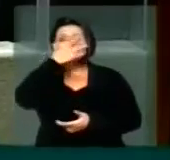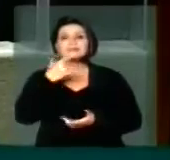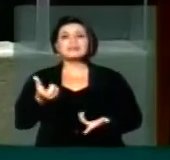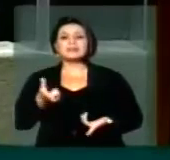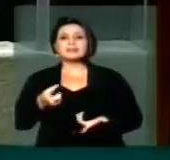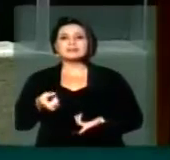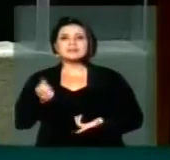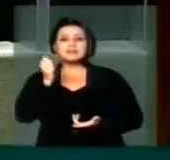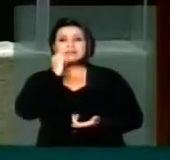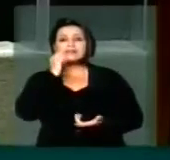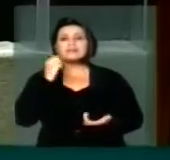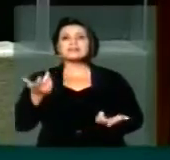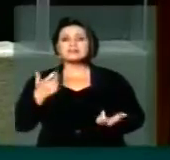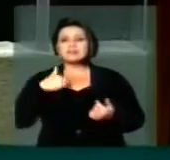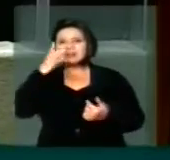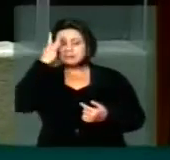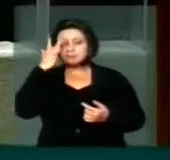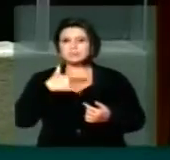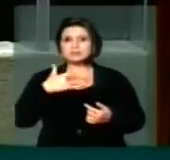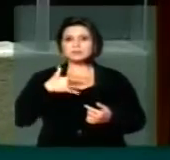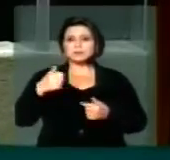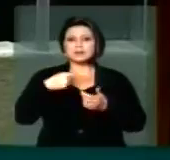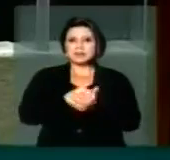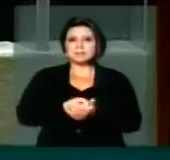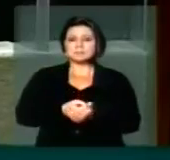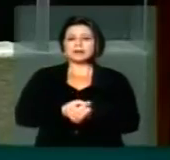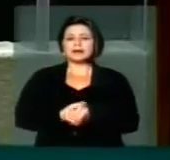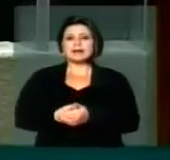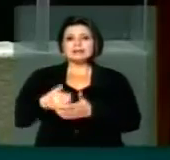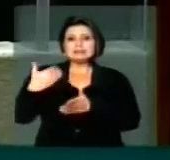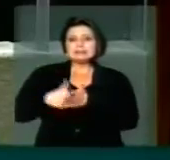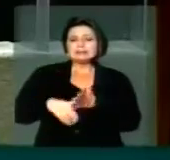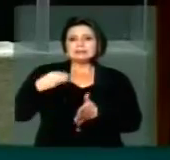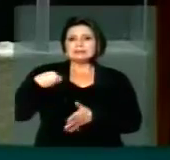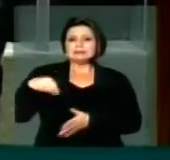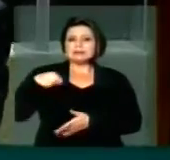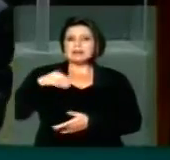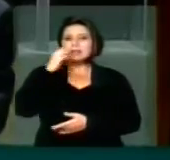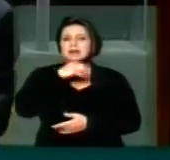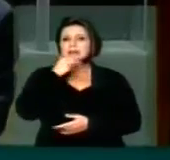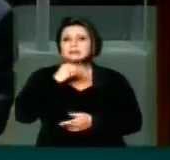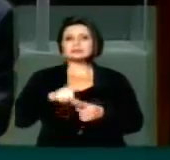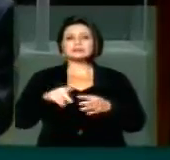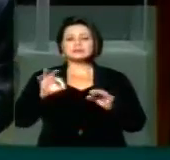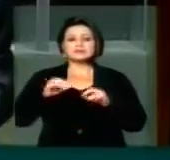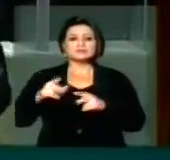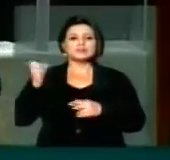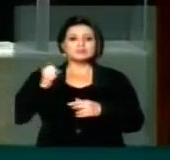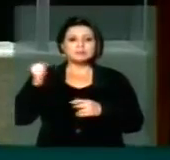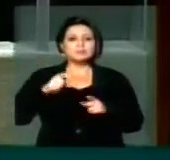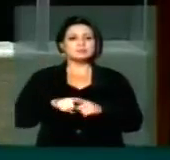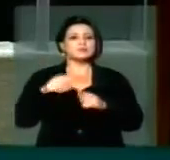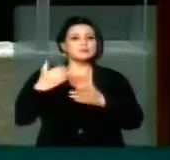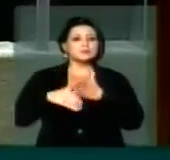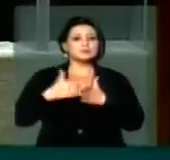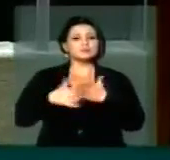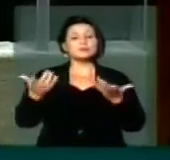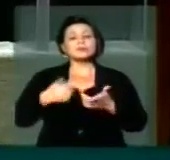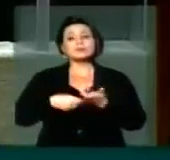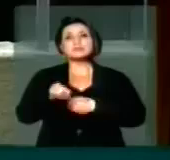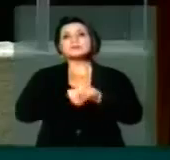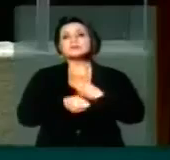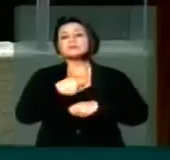do povo que vai ter o salário arrochado, as aposentadorias arrochadas com a linha do senhor Joaquim Levy, entende? Ou é